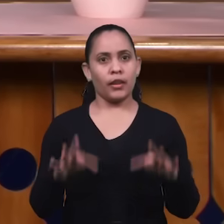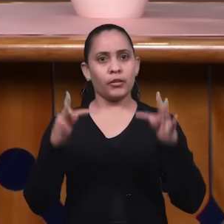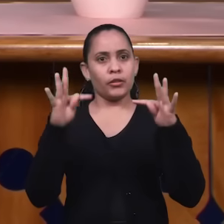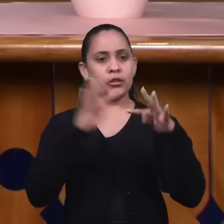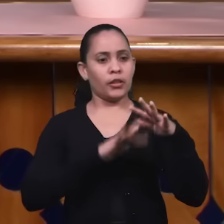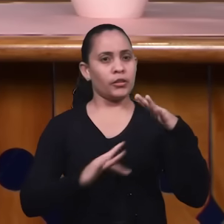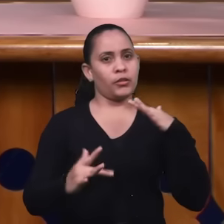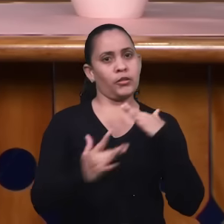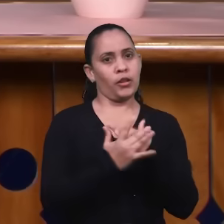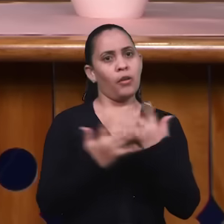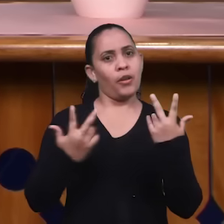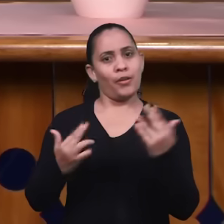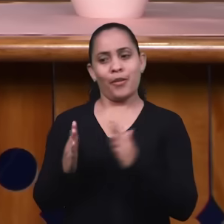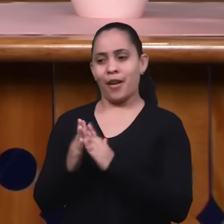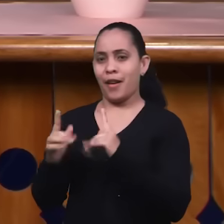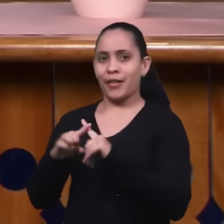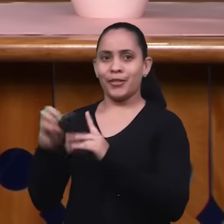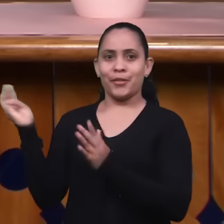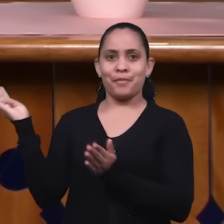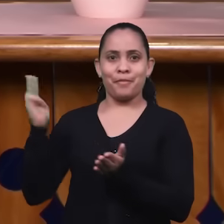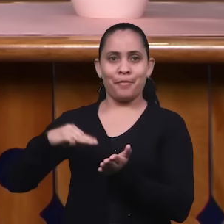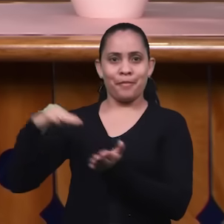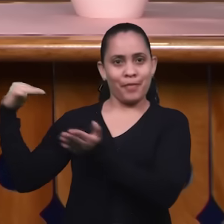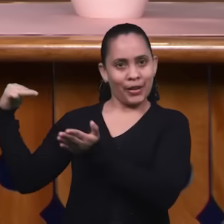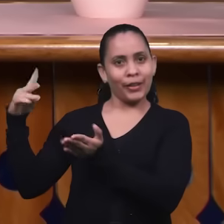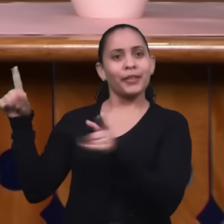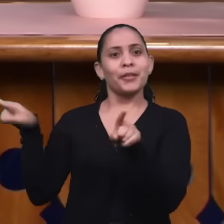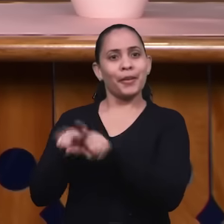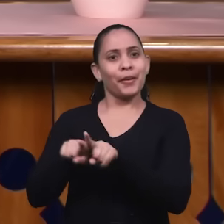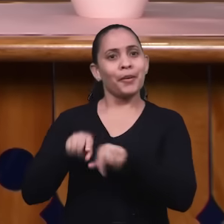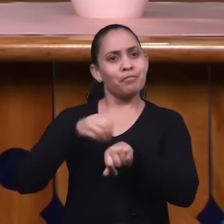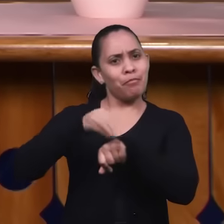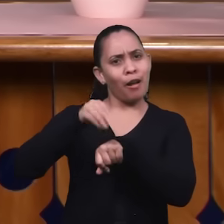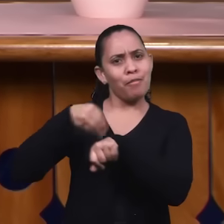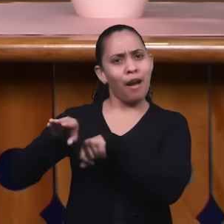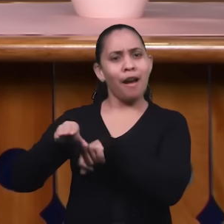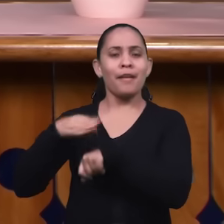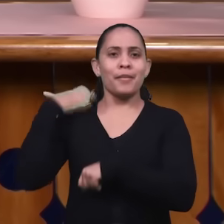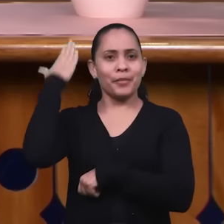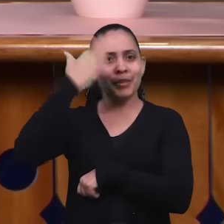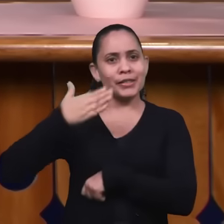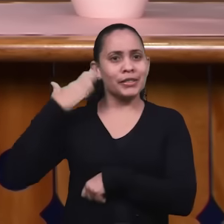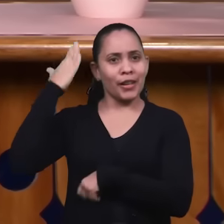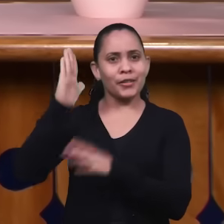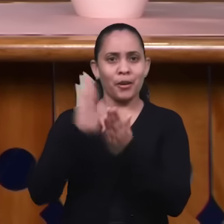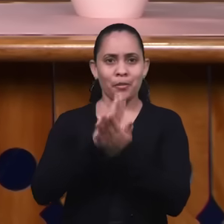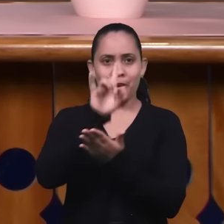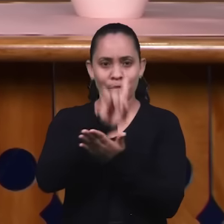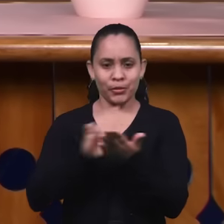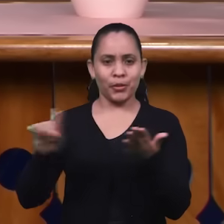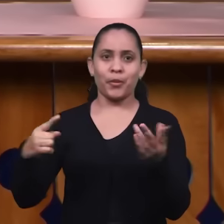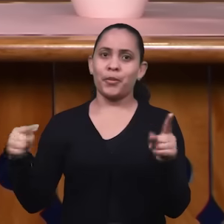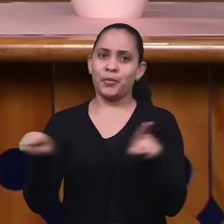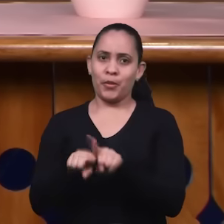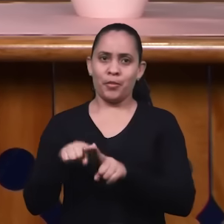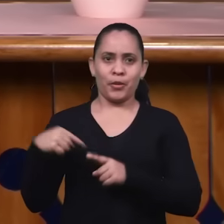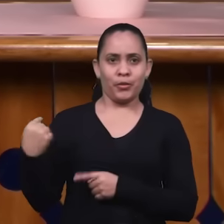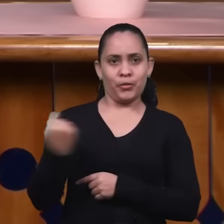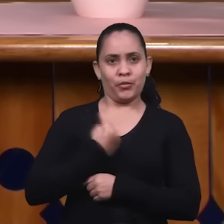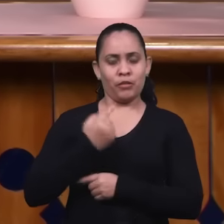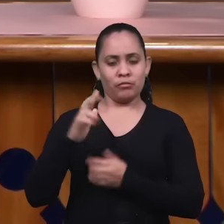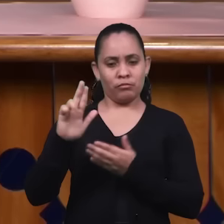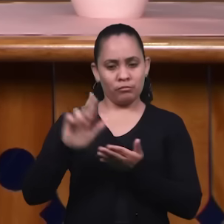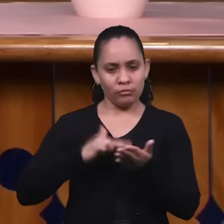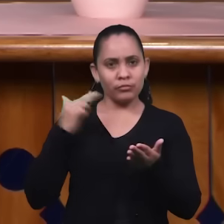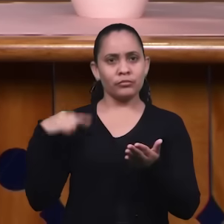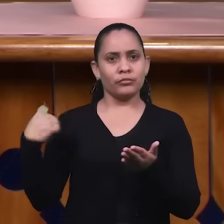como a nossa igreja. Tem os canais da nossa igreja que transmite a palavra do Senhor, como também quando nós recebemos alguma coisa que é da